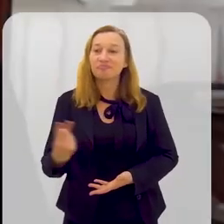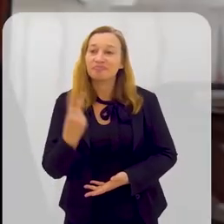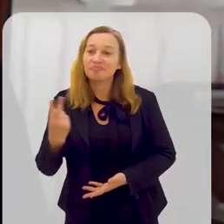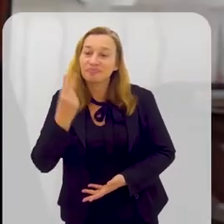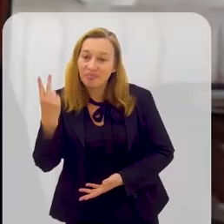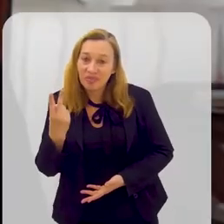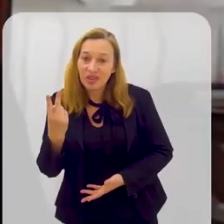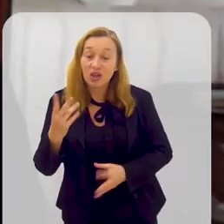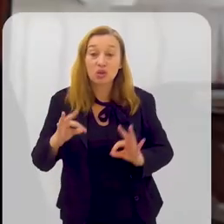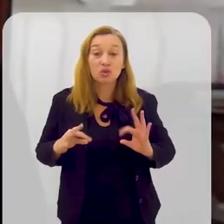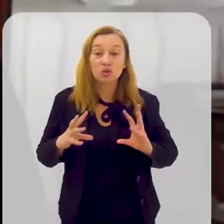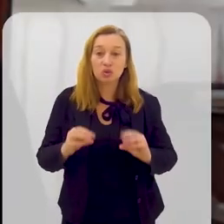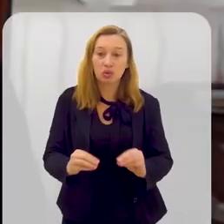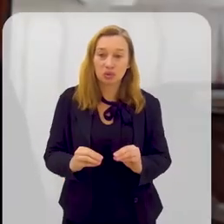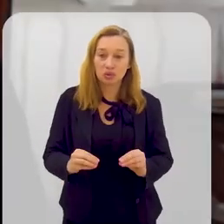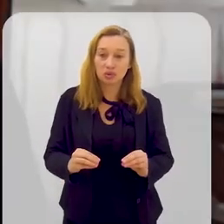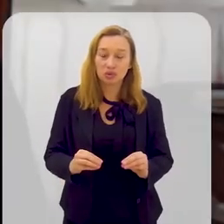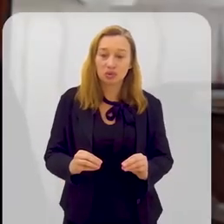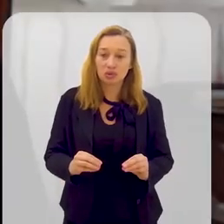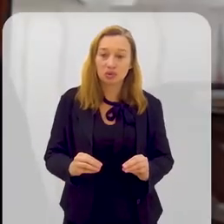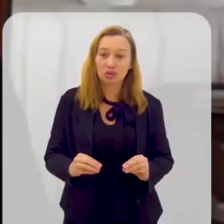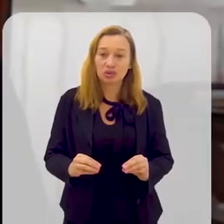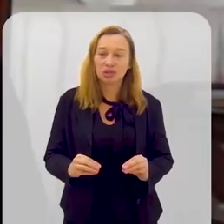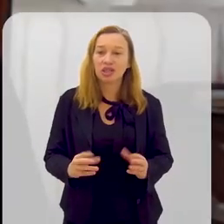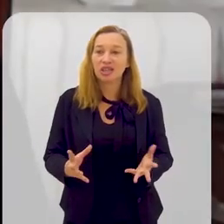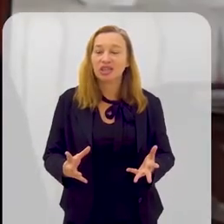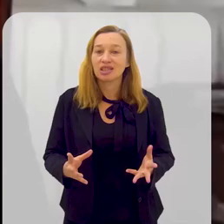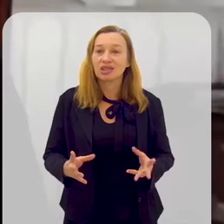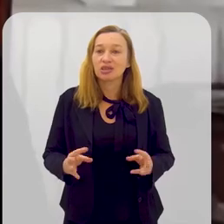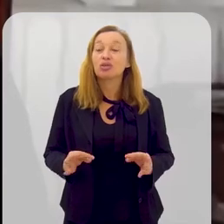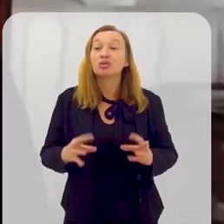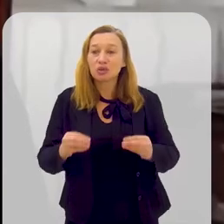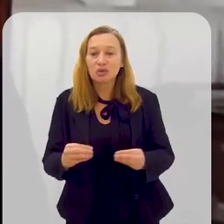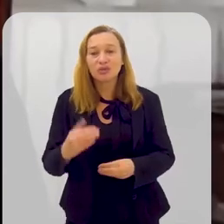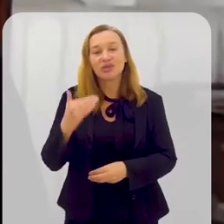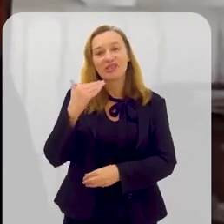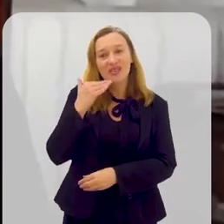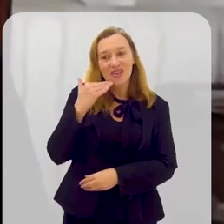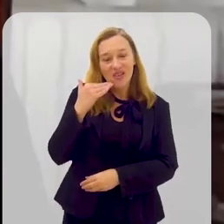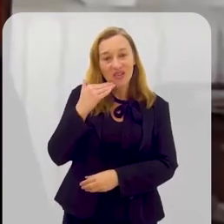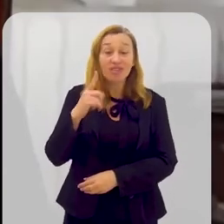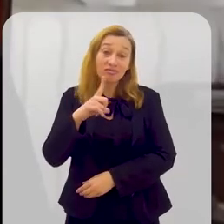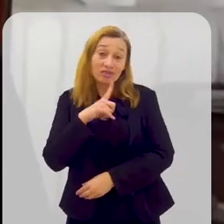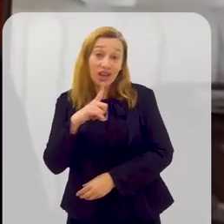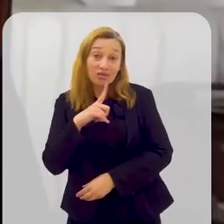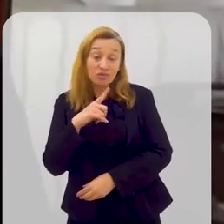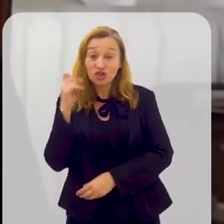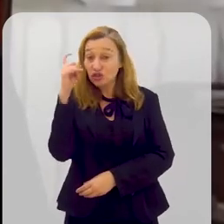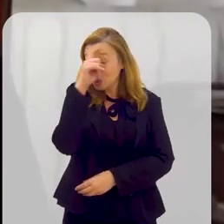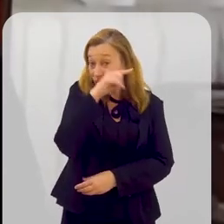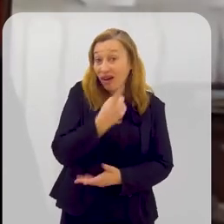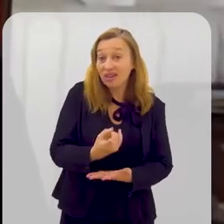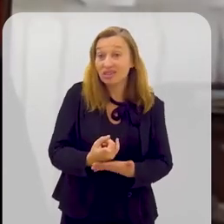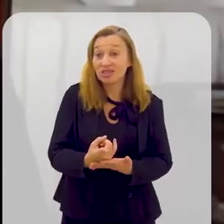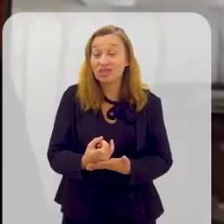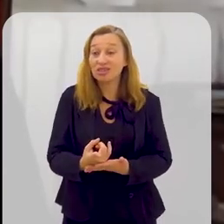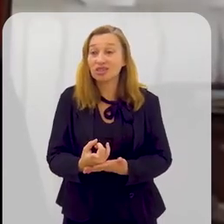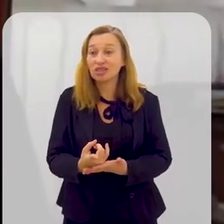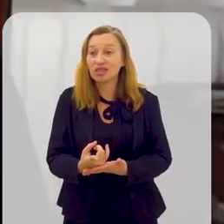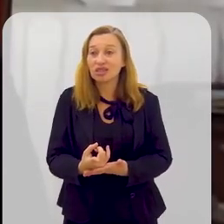importante a gente valorizar todos e todos temos defeitos defeitos